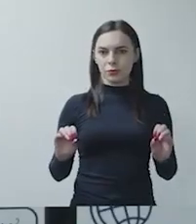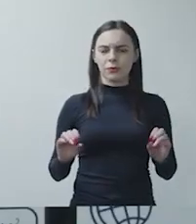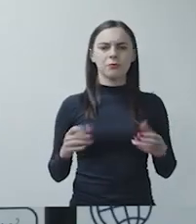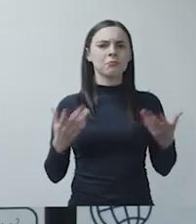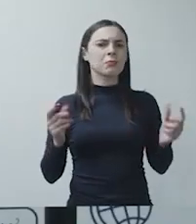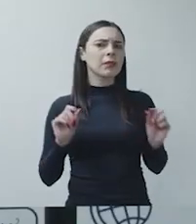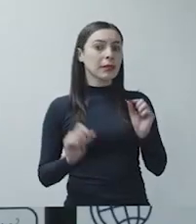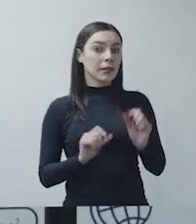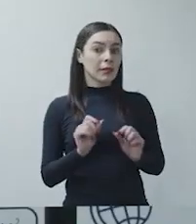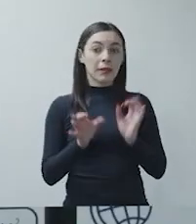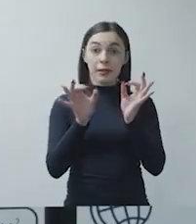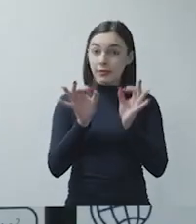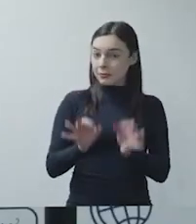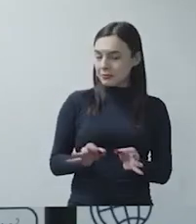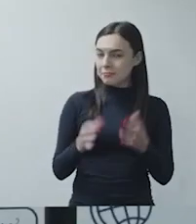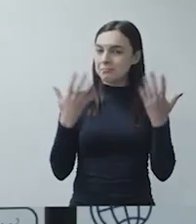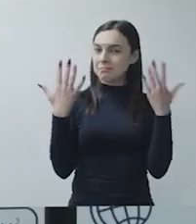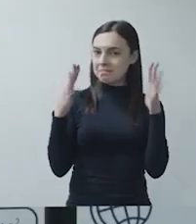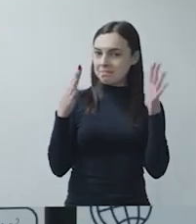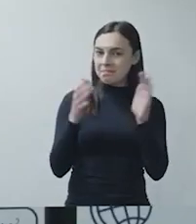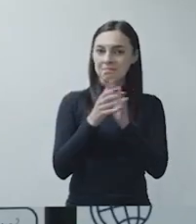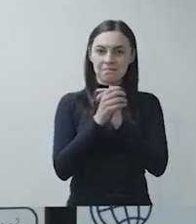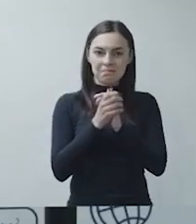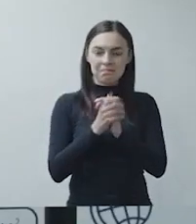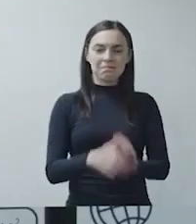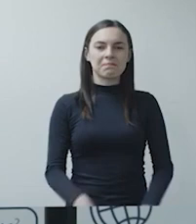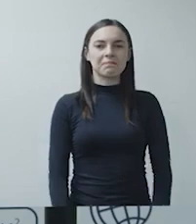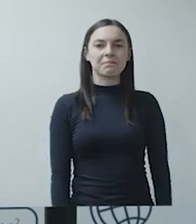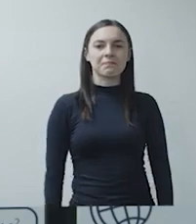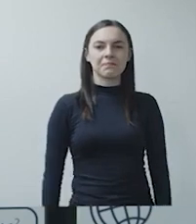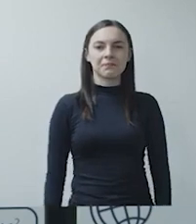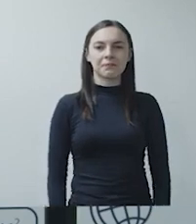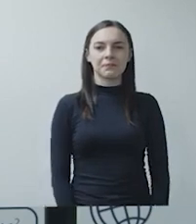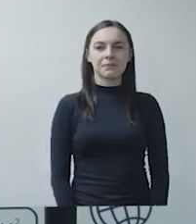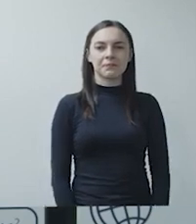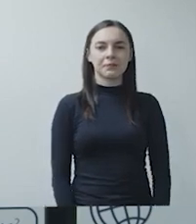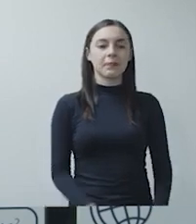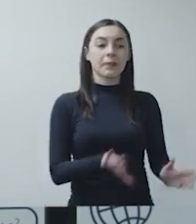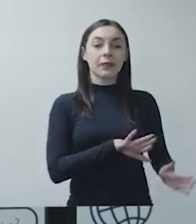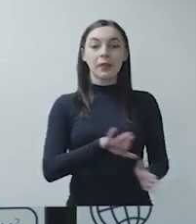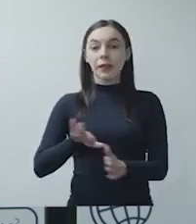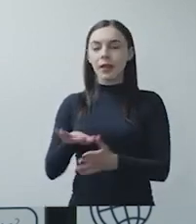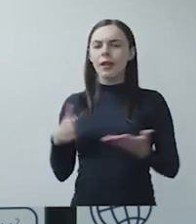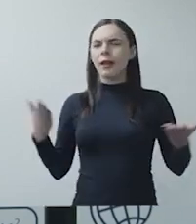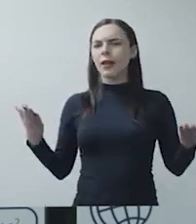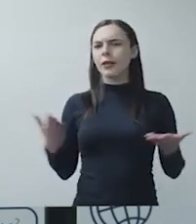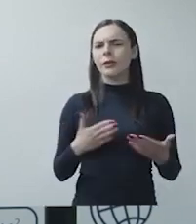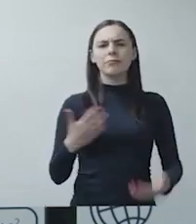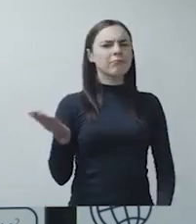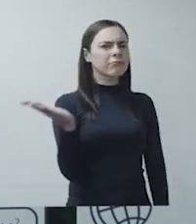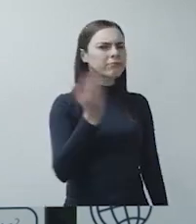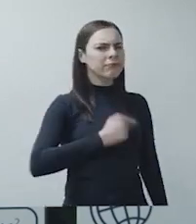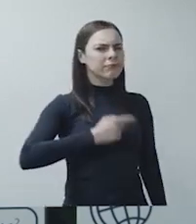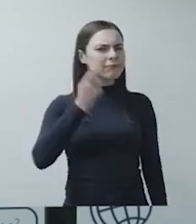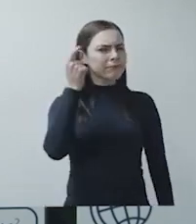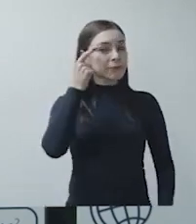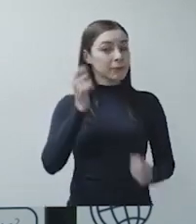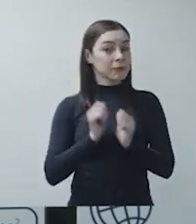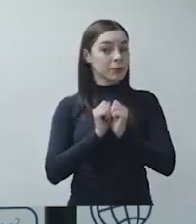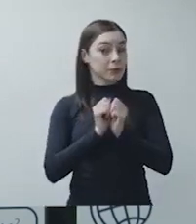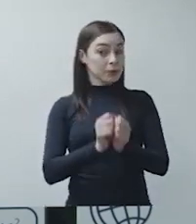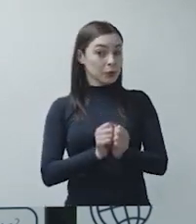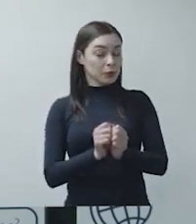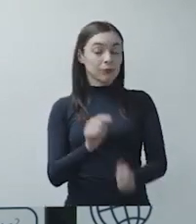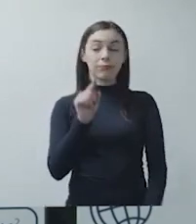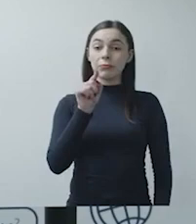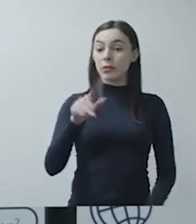Quem acertou, parabéns. Vamos pensar juntos. Vamos pensar juntos. Vocês irão